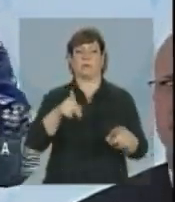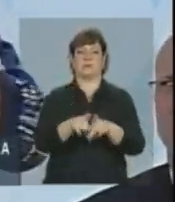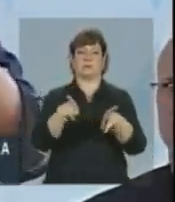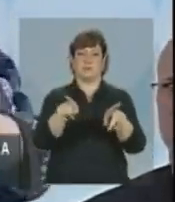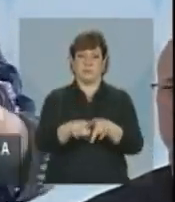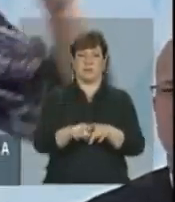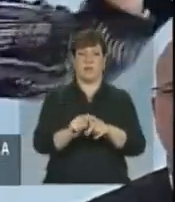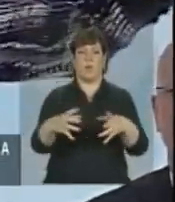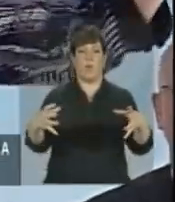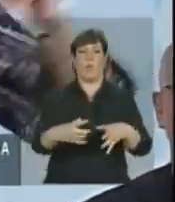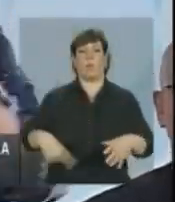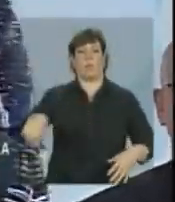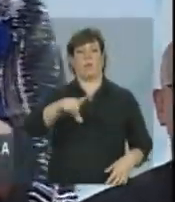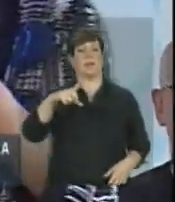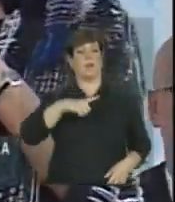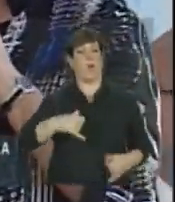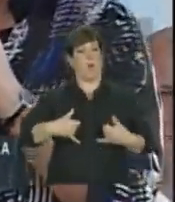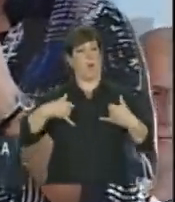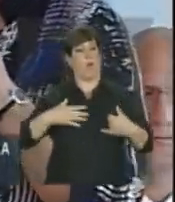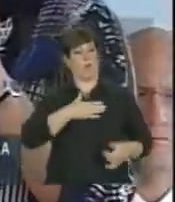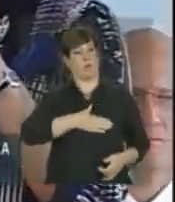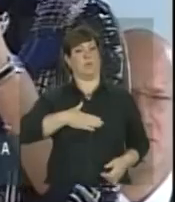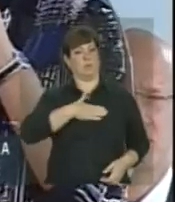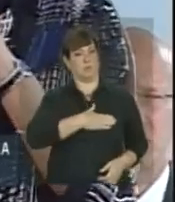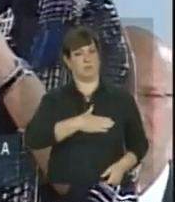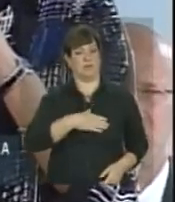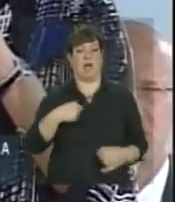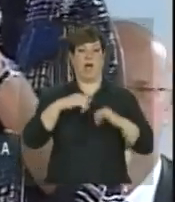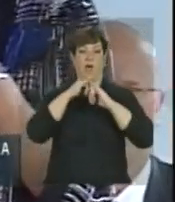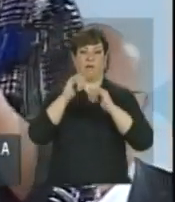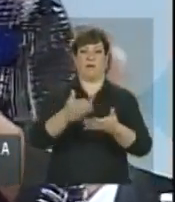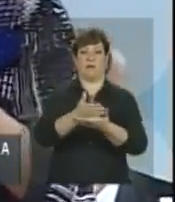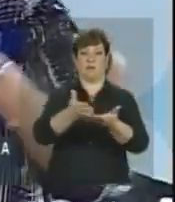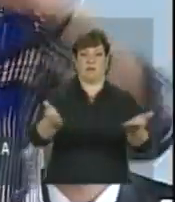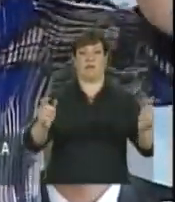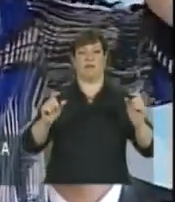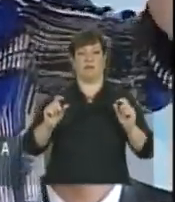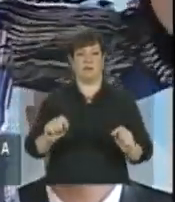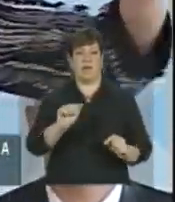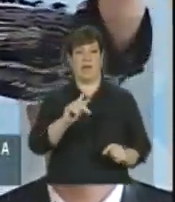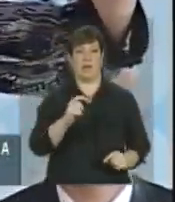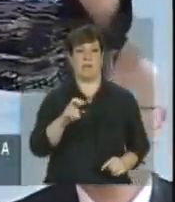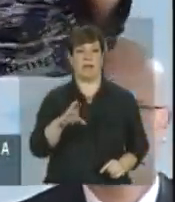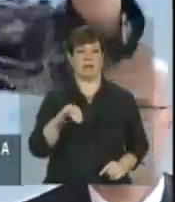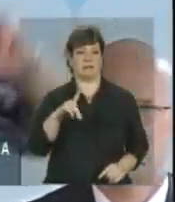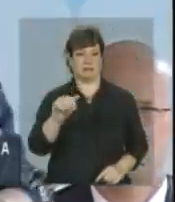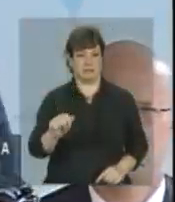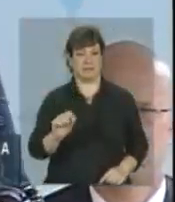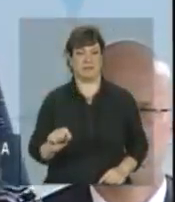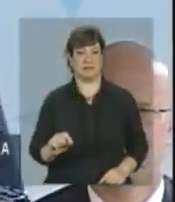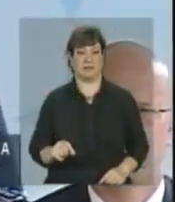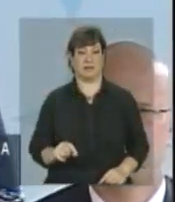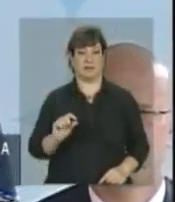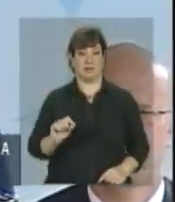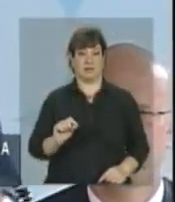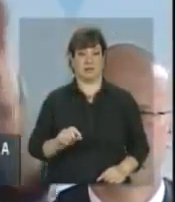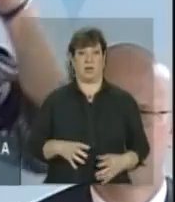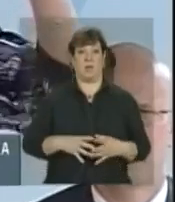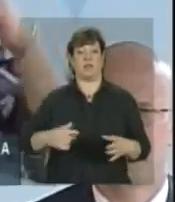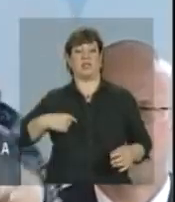comunidade ter orgulho. E aí eu falo as palavras da Aparecida. A grande diferença dessa